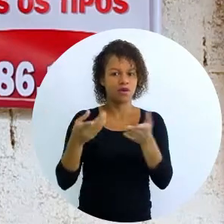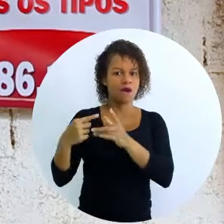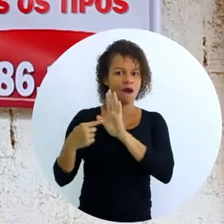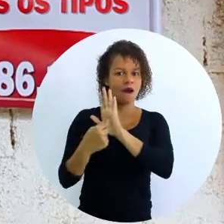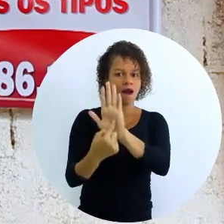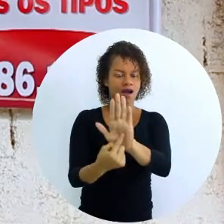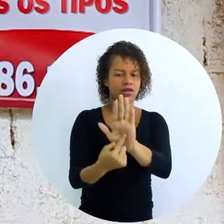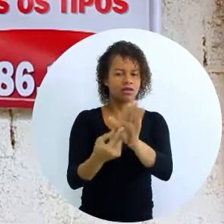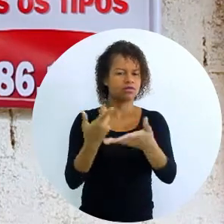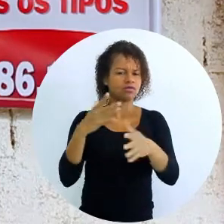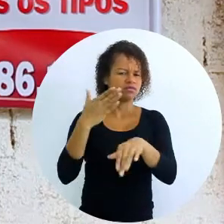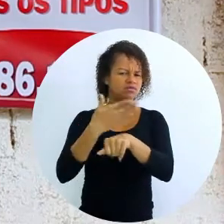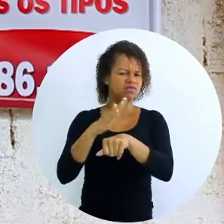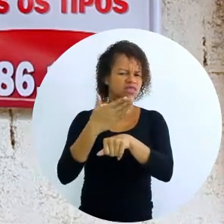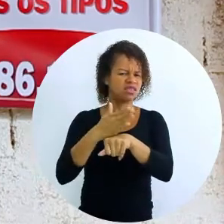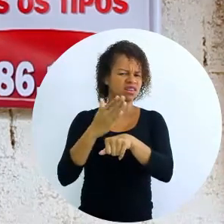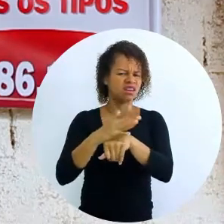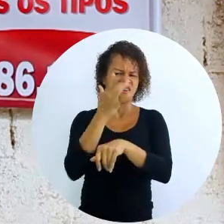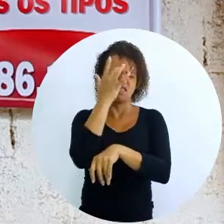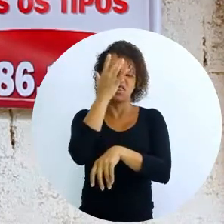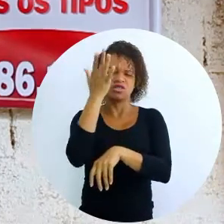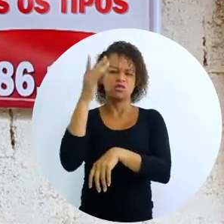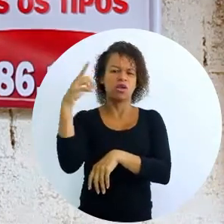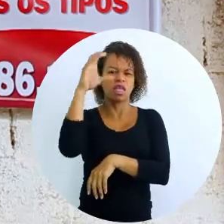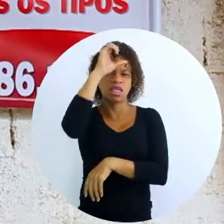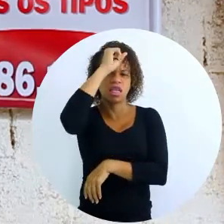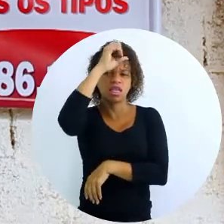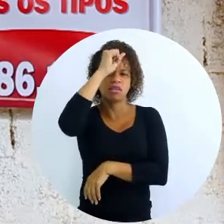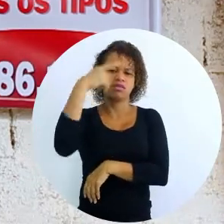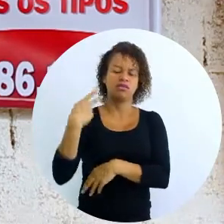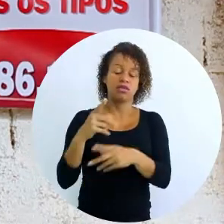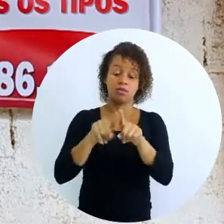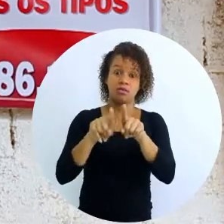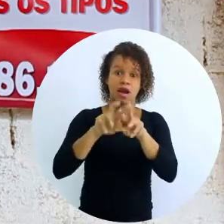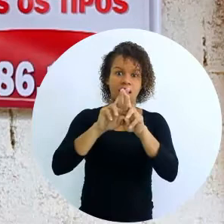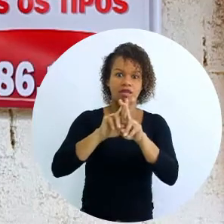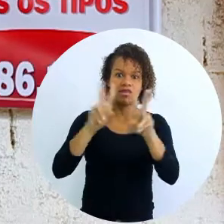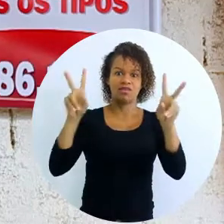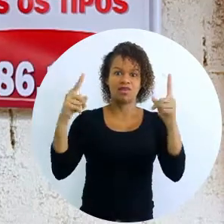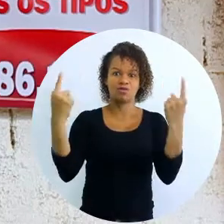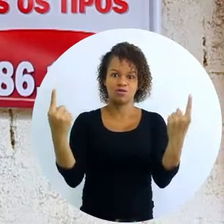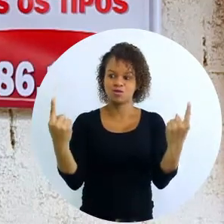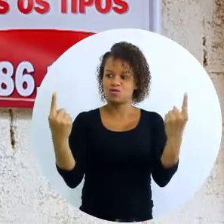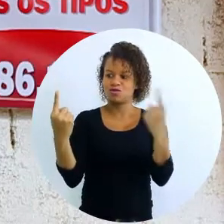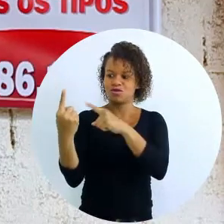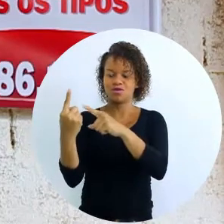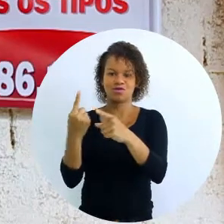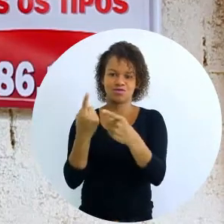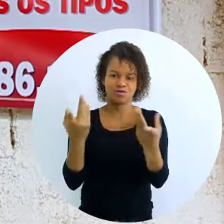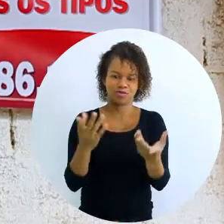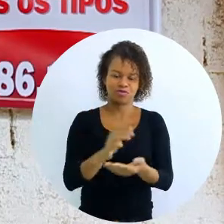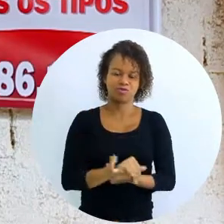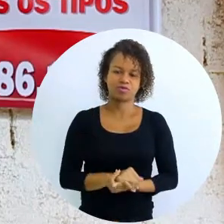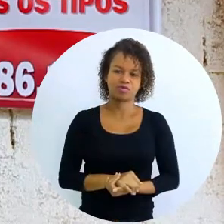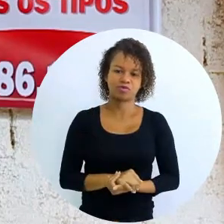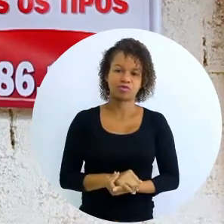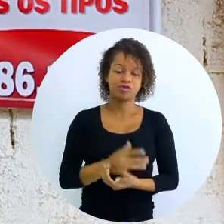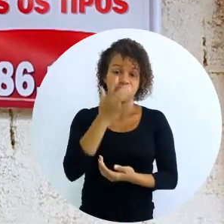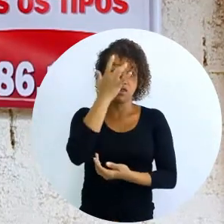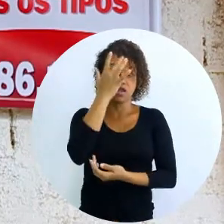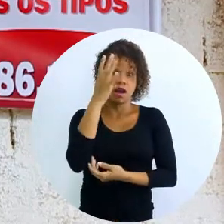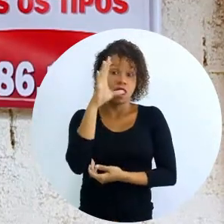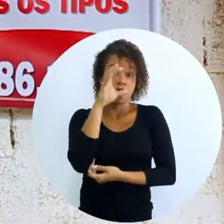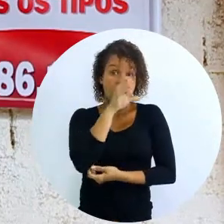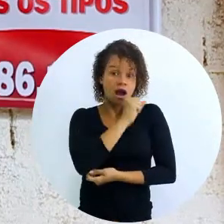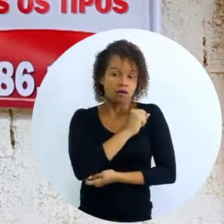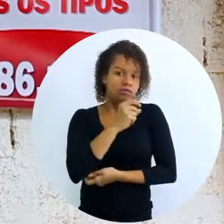uma demonstração prática para que facilite o entendimento e a diferença desses dois itens, dessas duas classificações. Facilitará